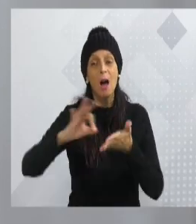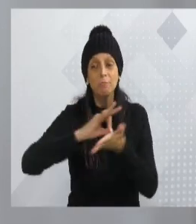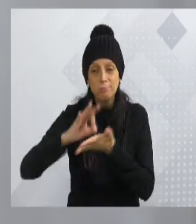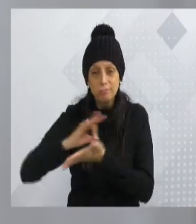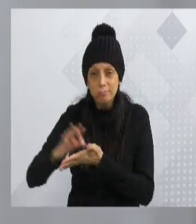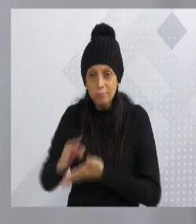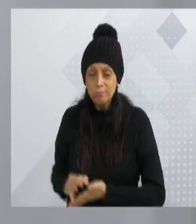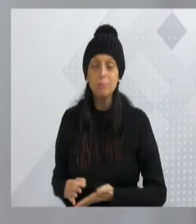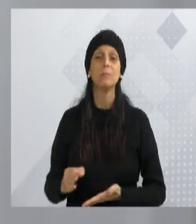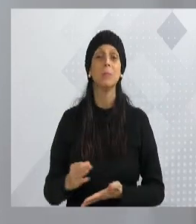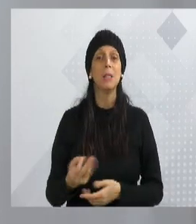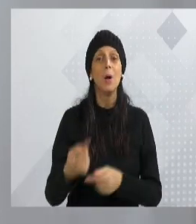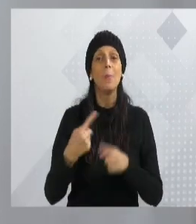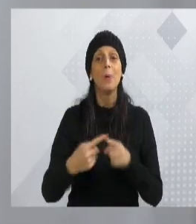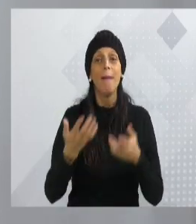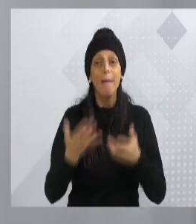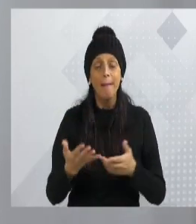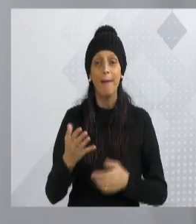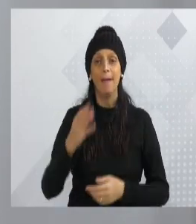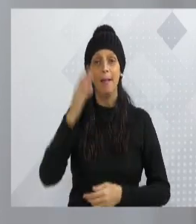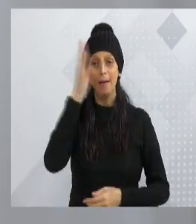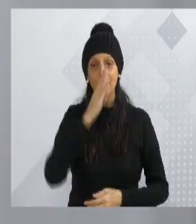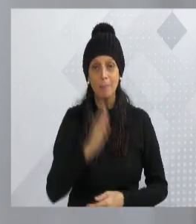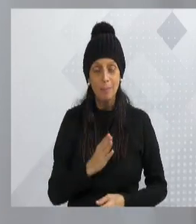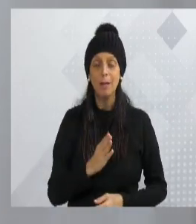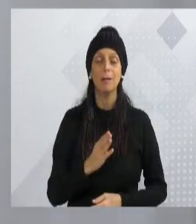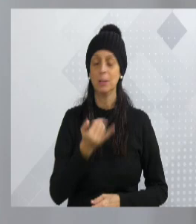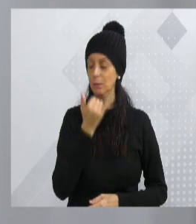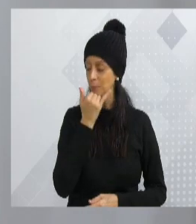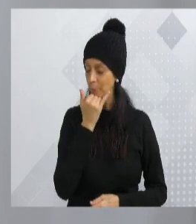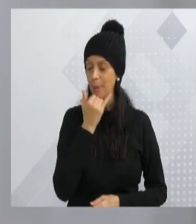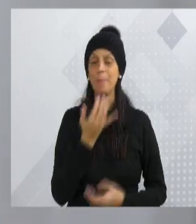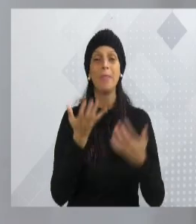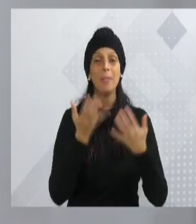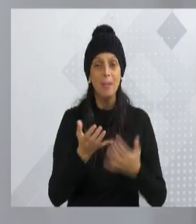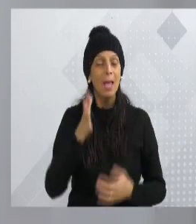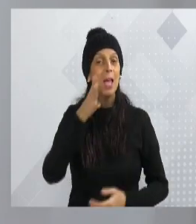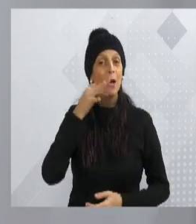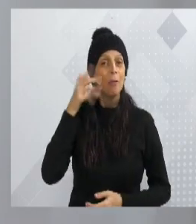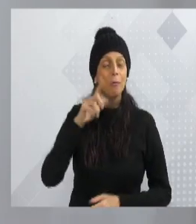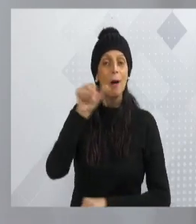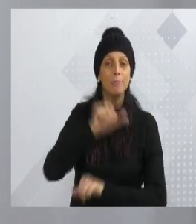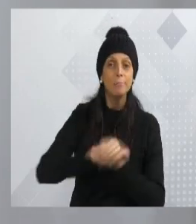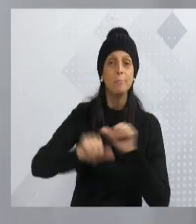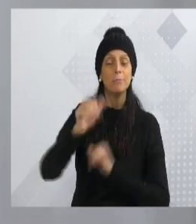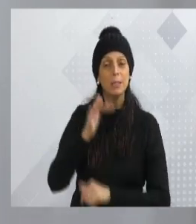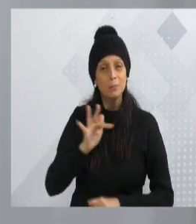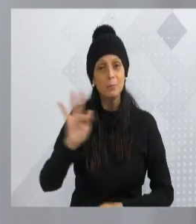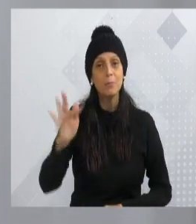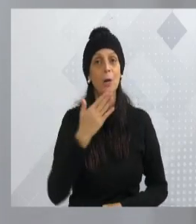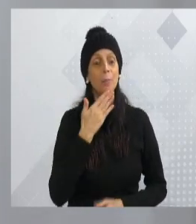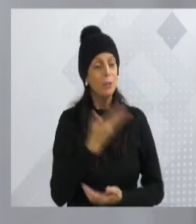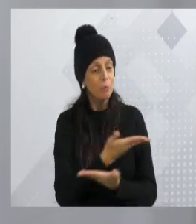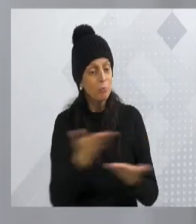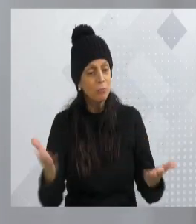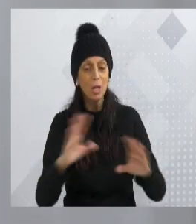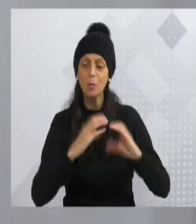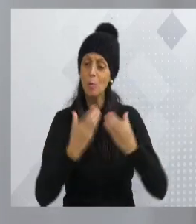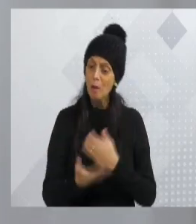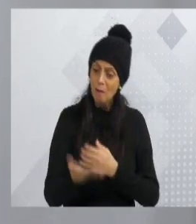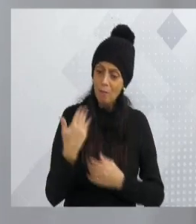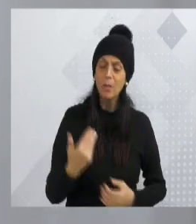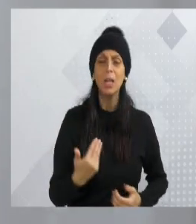federalização da Fuga e tá se movimentando no nosso município pedindo ajuda da comunidade é então as pessoas possam participar